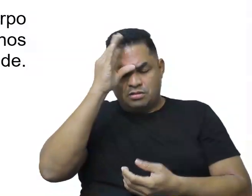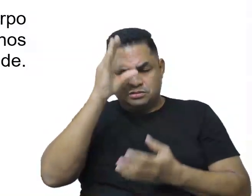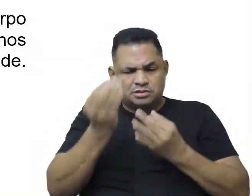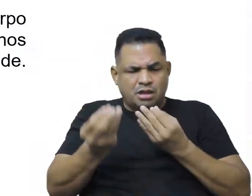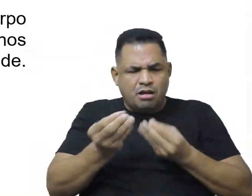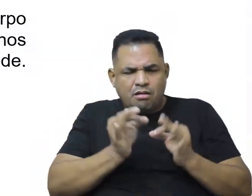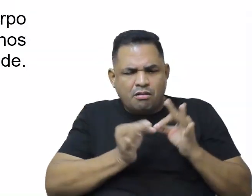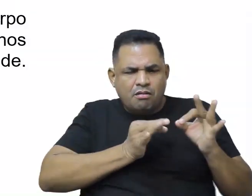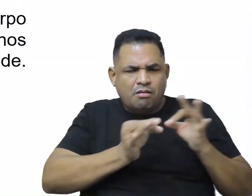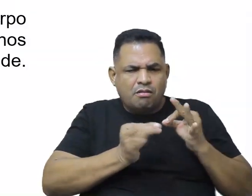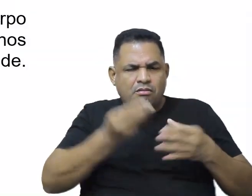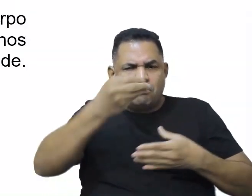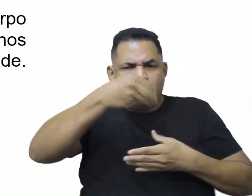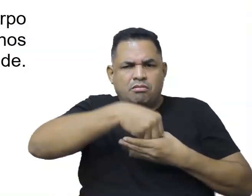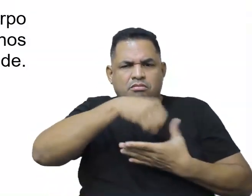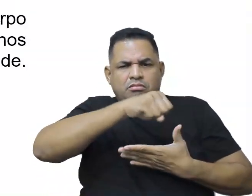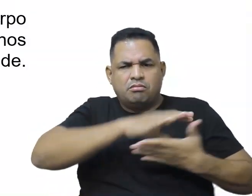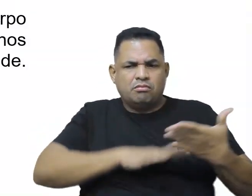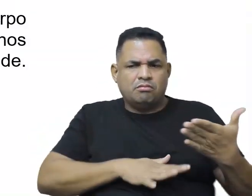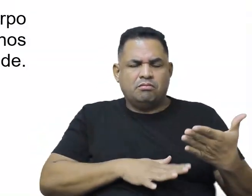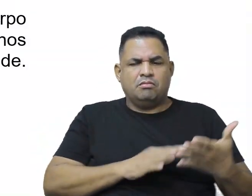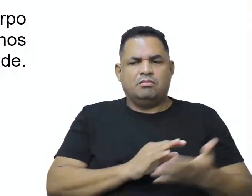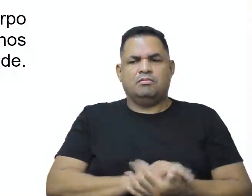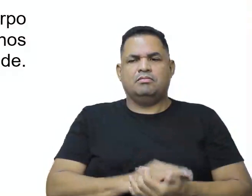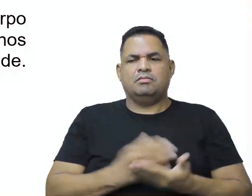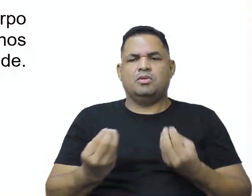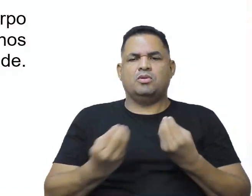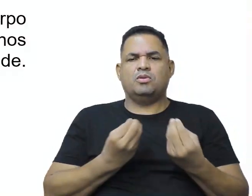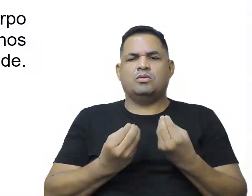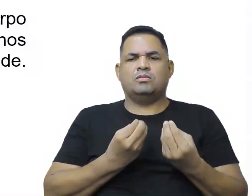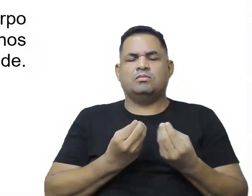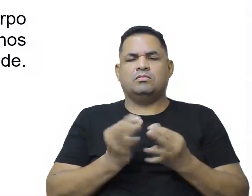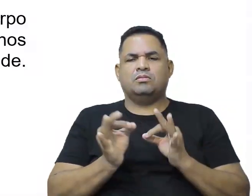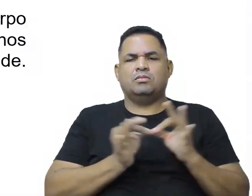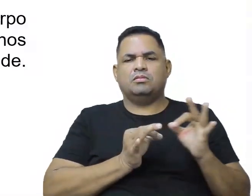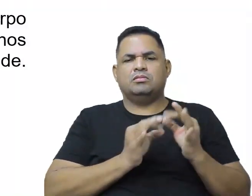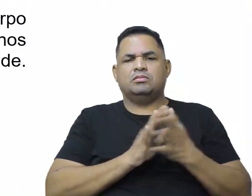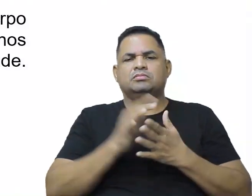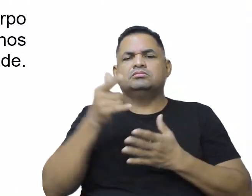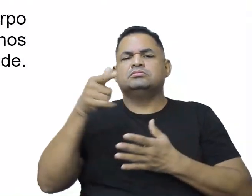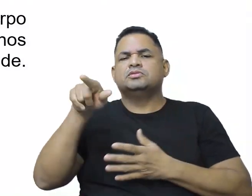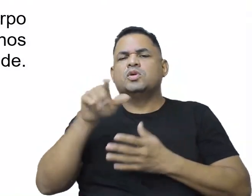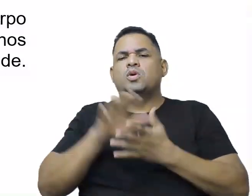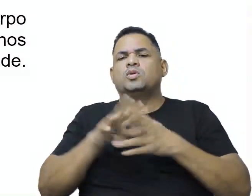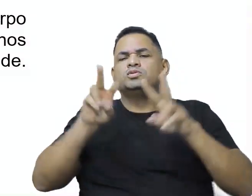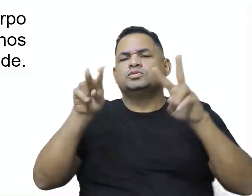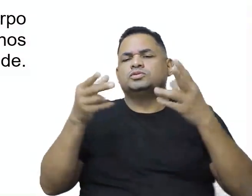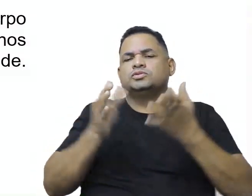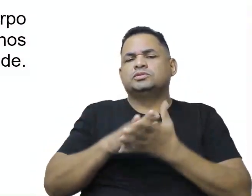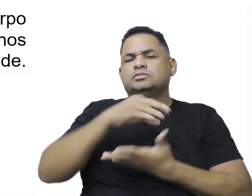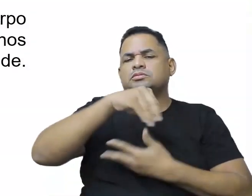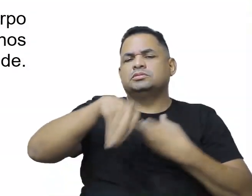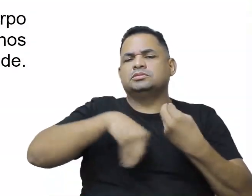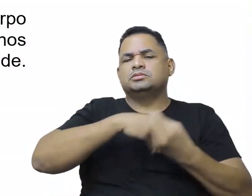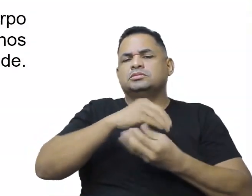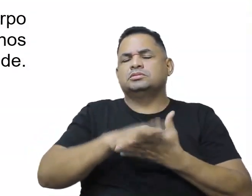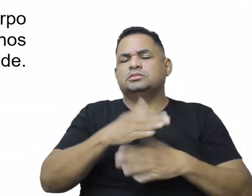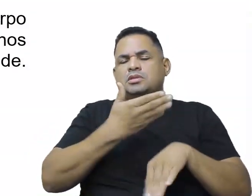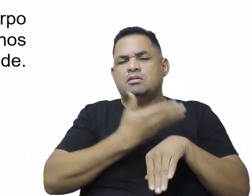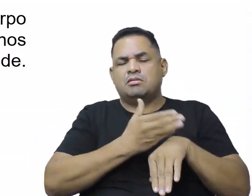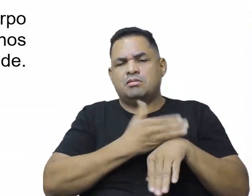tá articulado dentro da questão Como que ele está articulado com outras coisas ali que envolve um